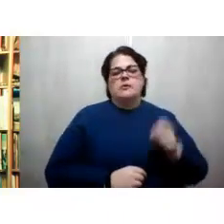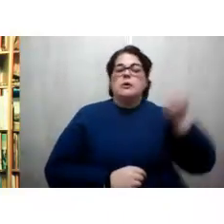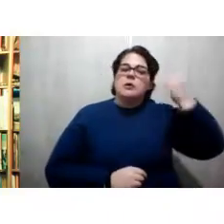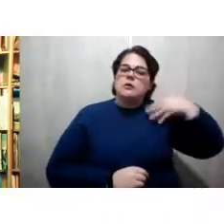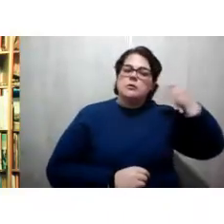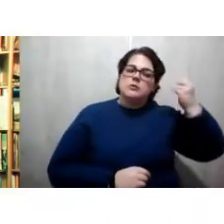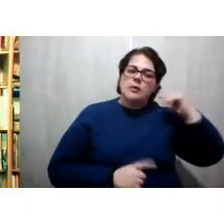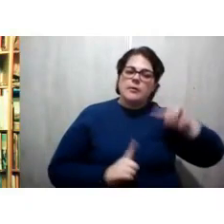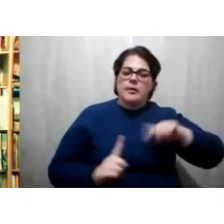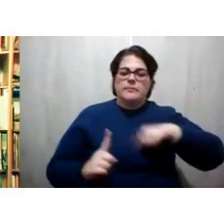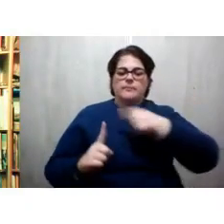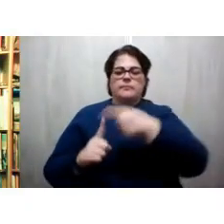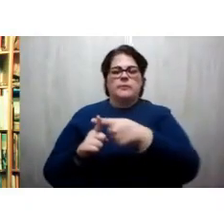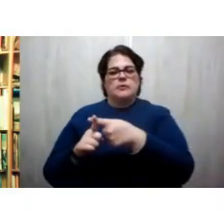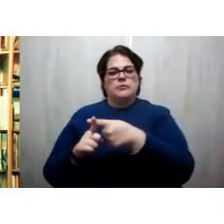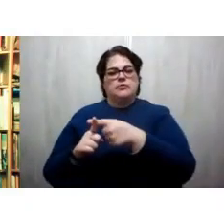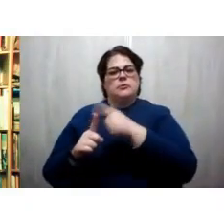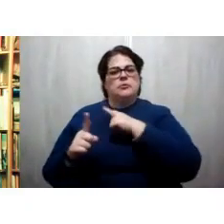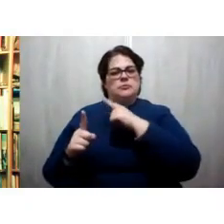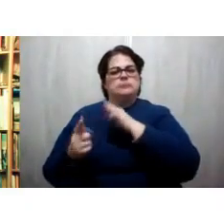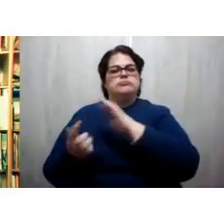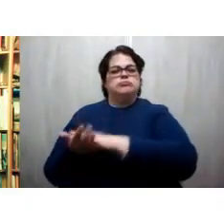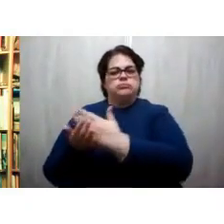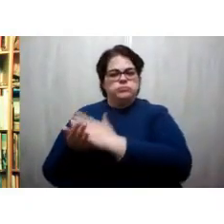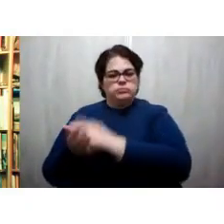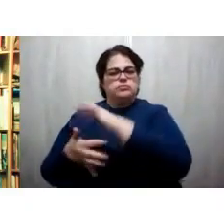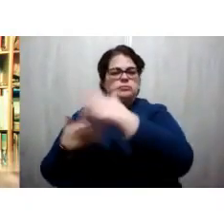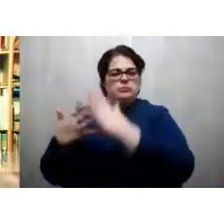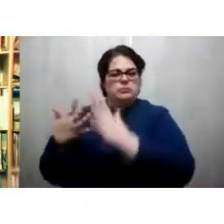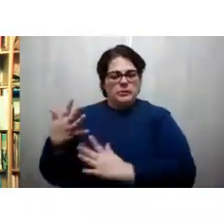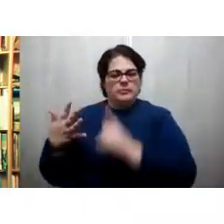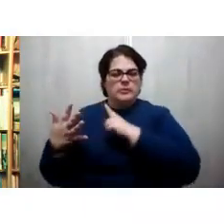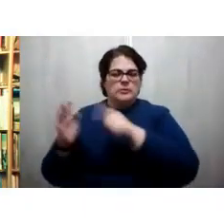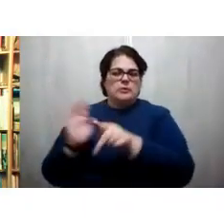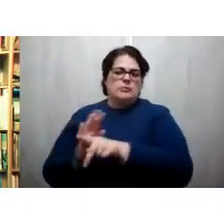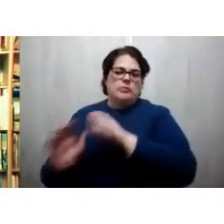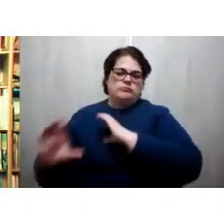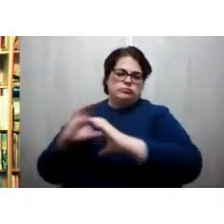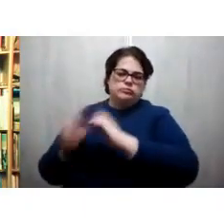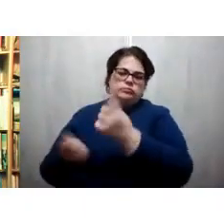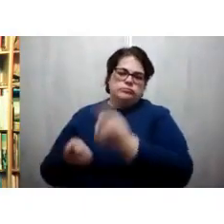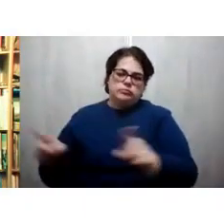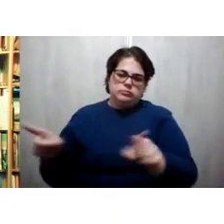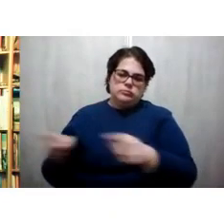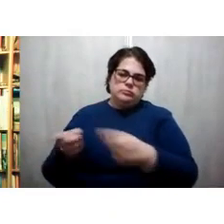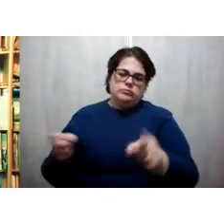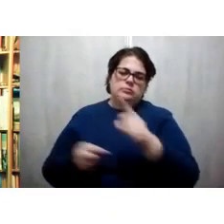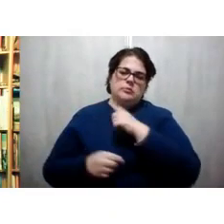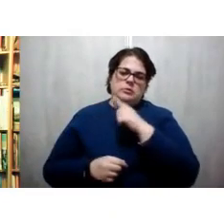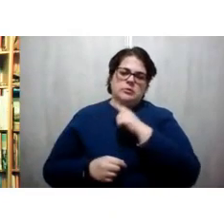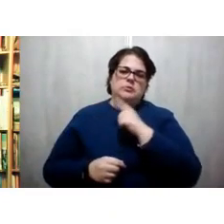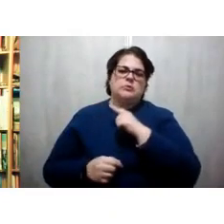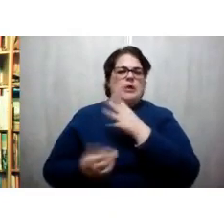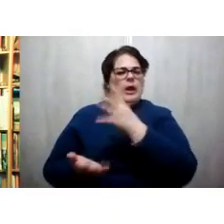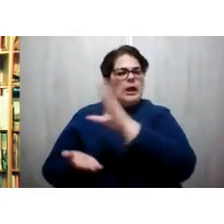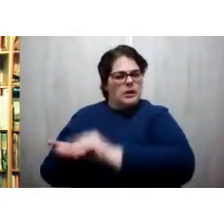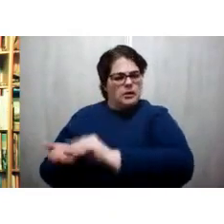também teve a interpretação em libras dos sambas enredo. Né? Então, foi gravada